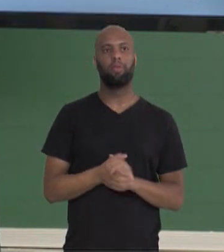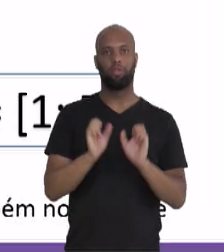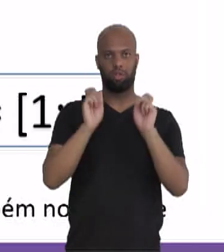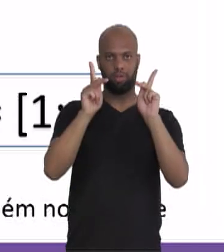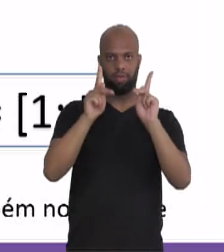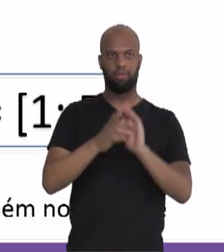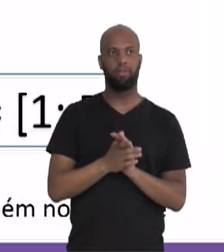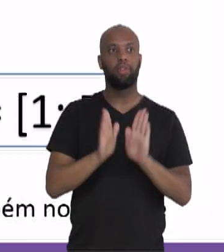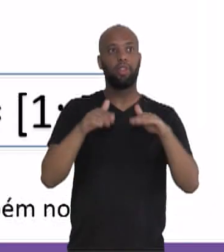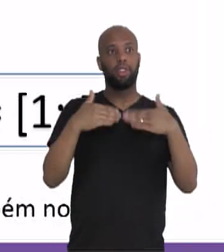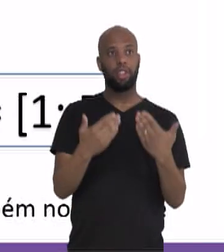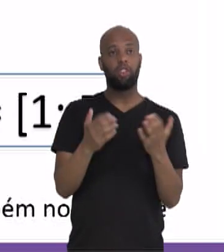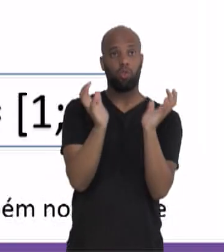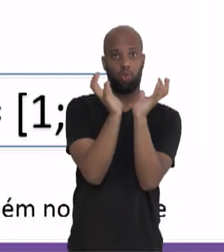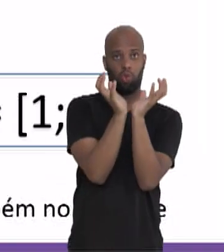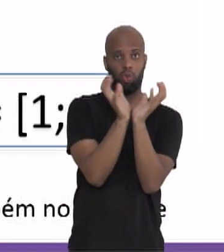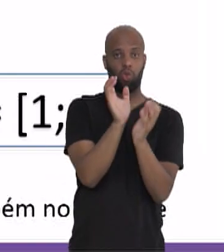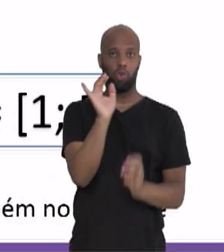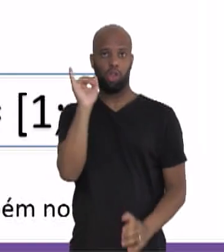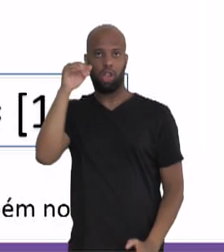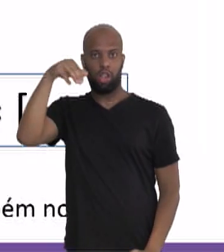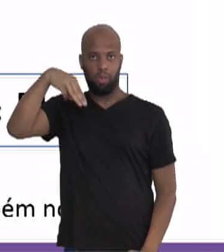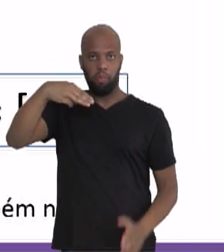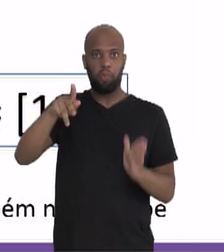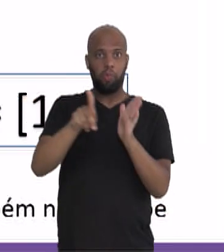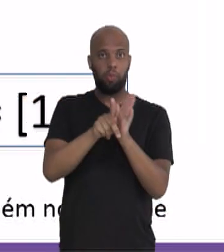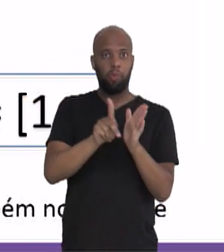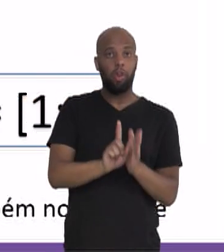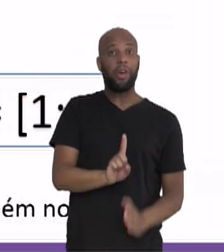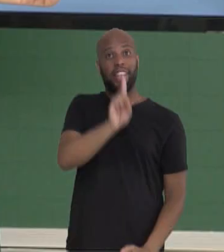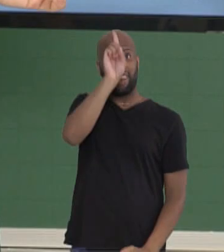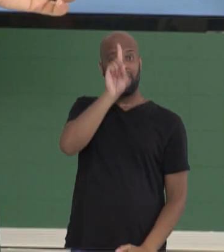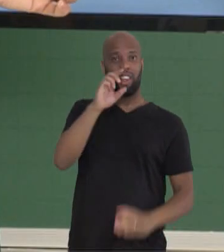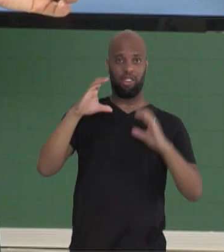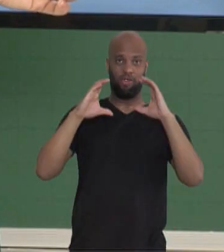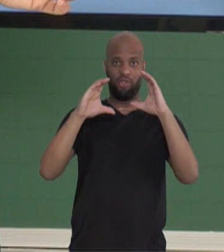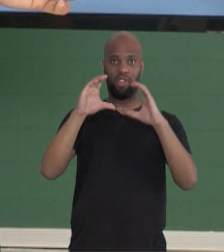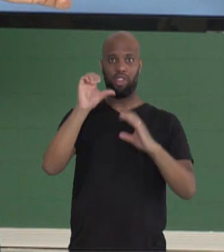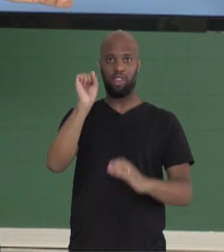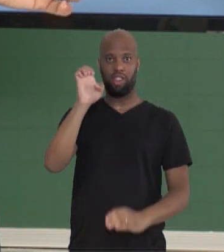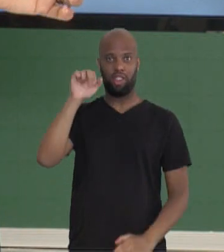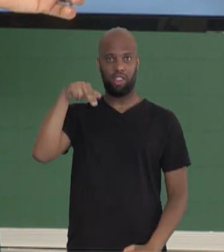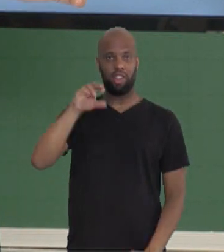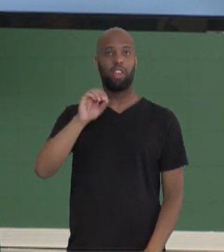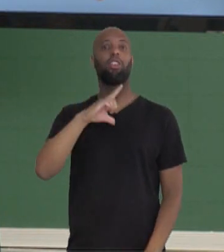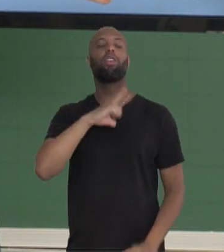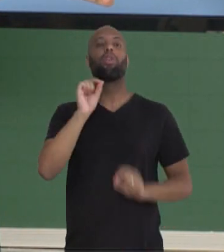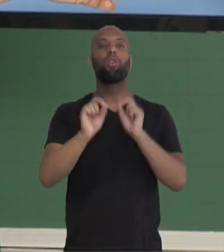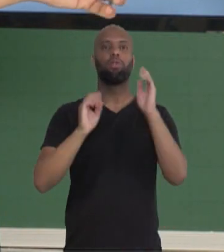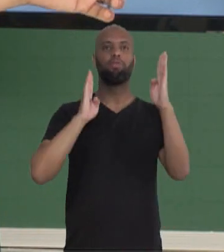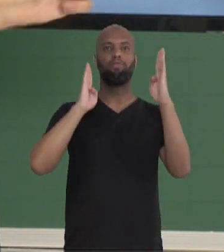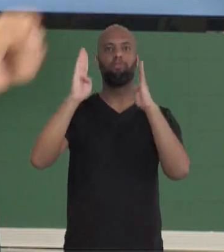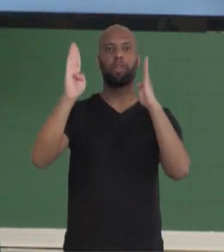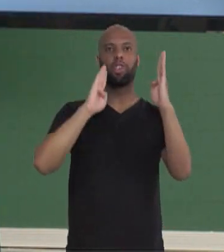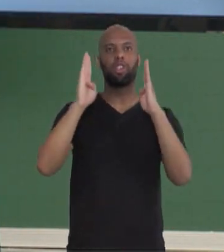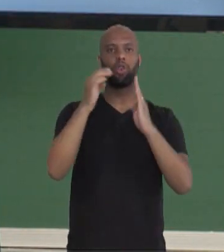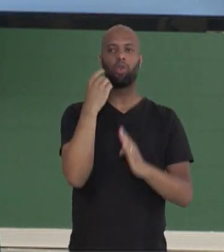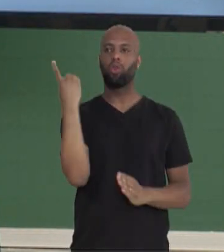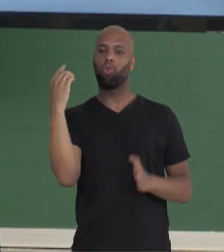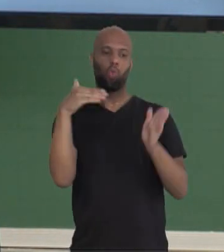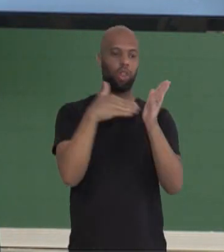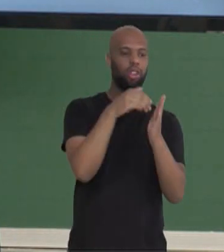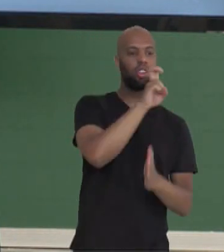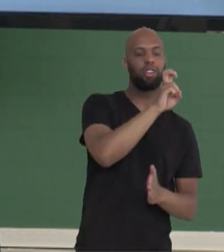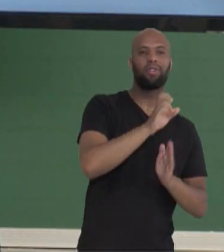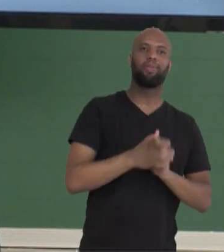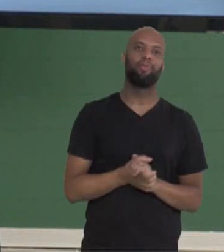Tá certo? Então, o conjunto imagem desta função seno seria o intervalo de 1 e 5. Tá